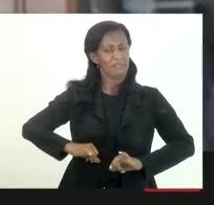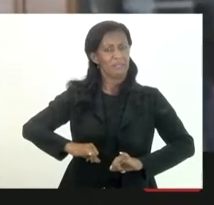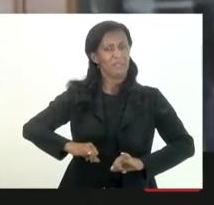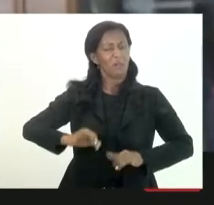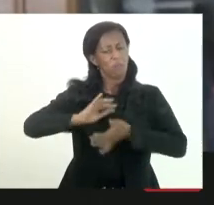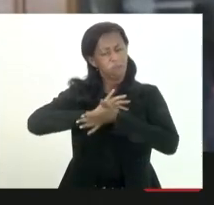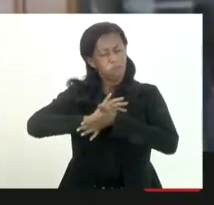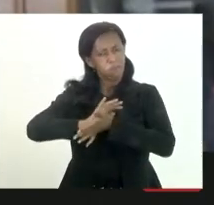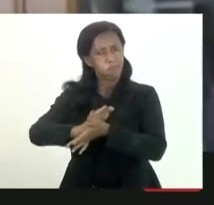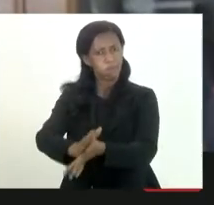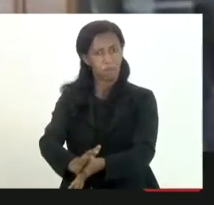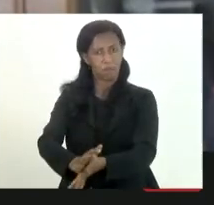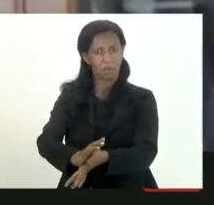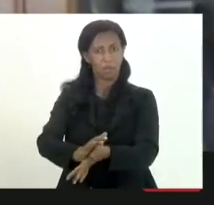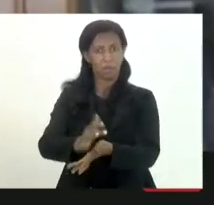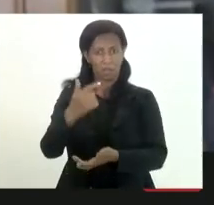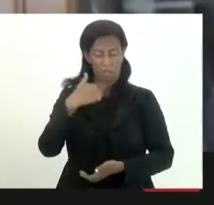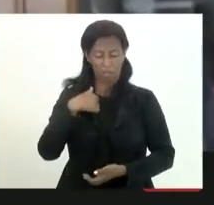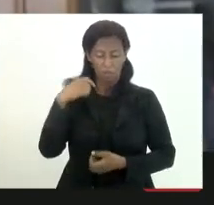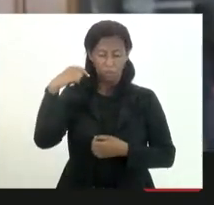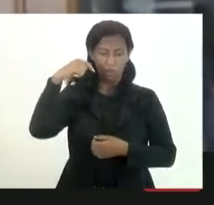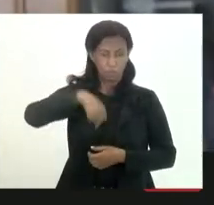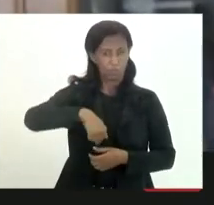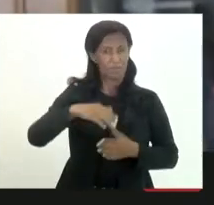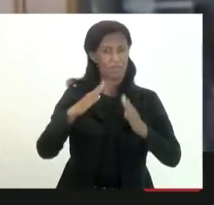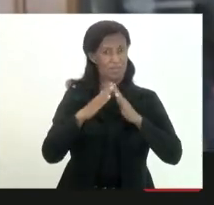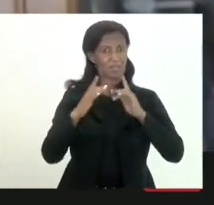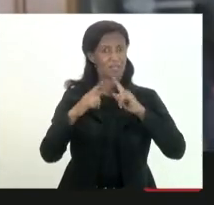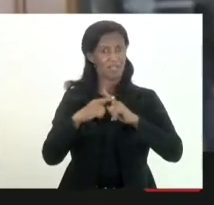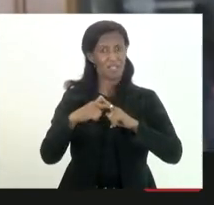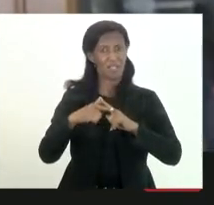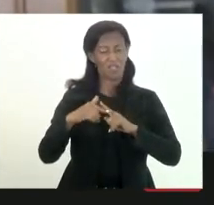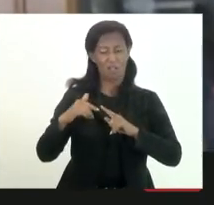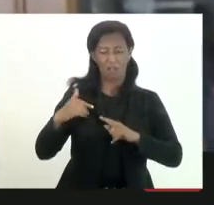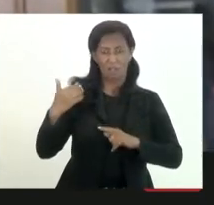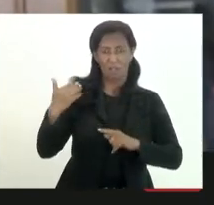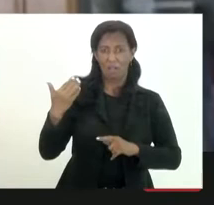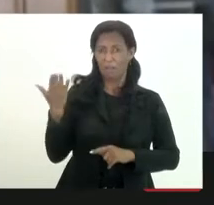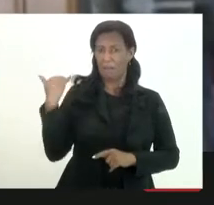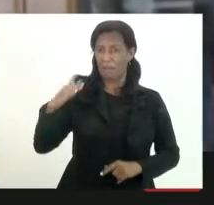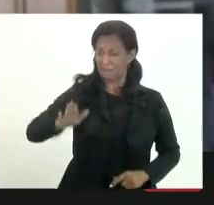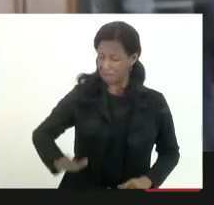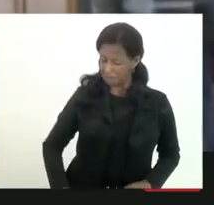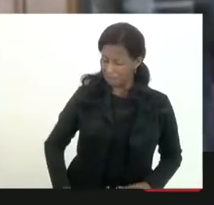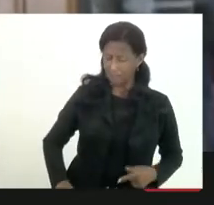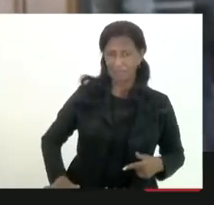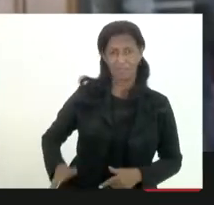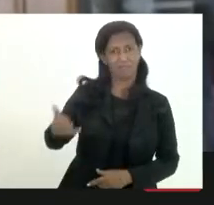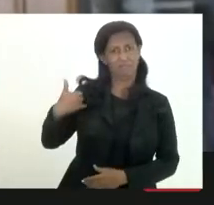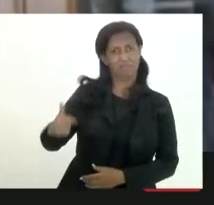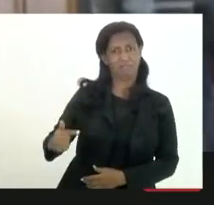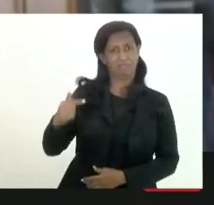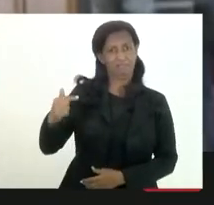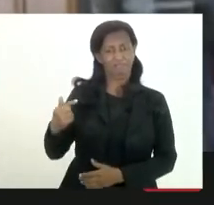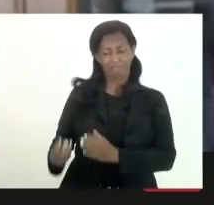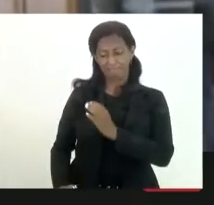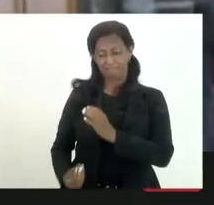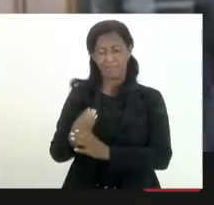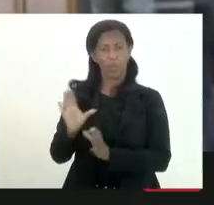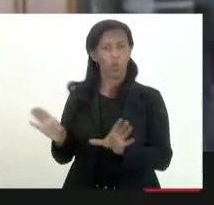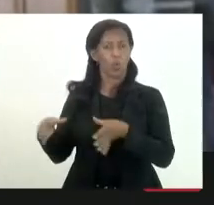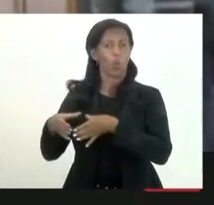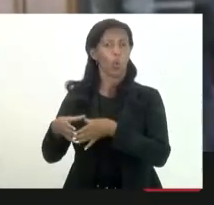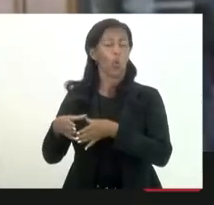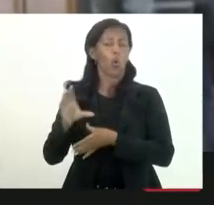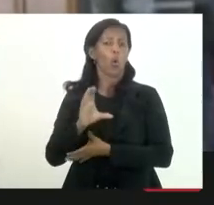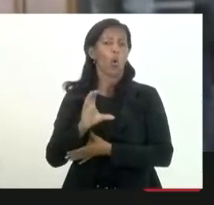Eu estou nesta igreja desde os meus 7 anos de idade. Essa igreja nasceu numa comunidade lá no alto do Morro